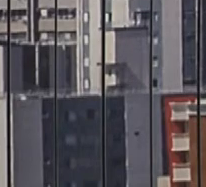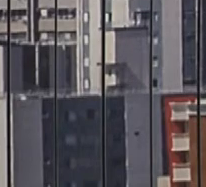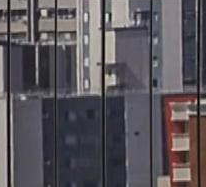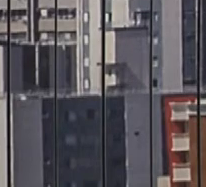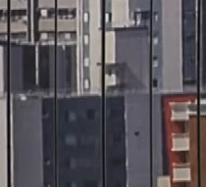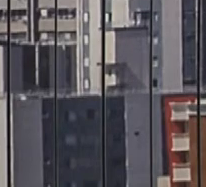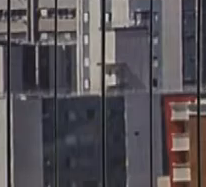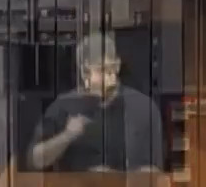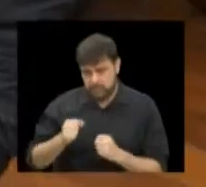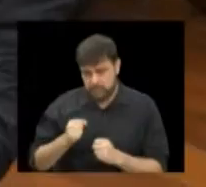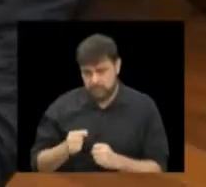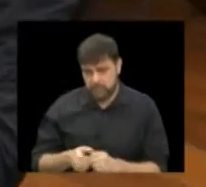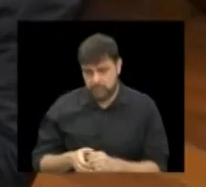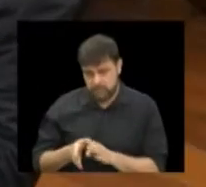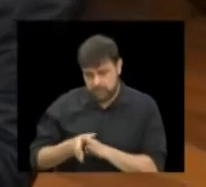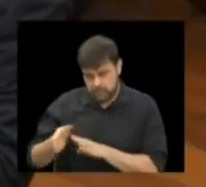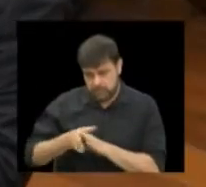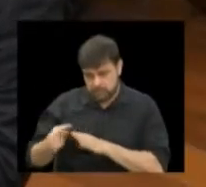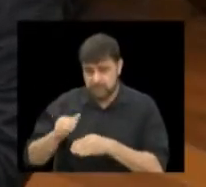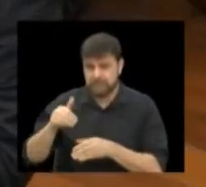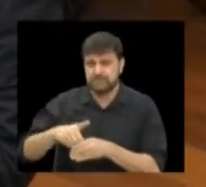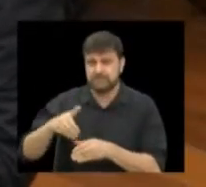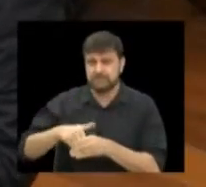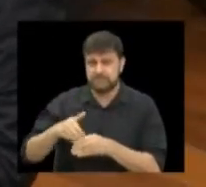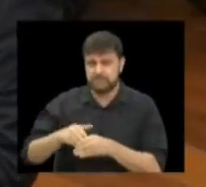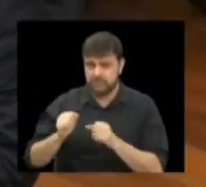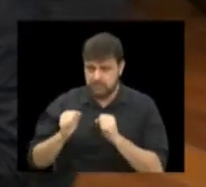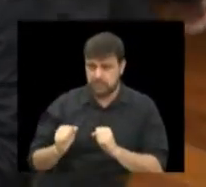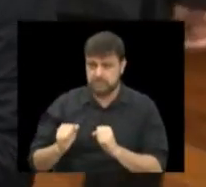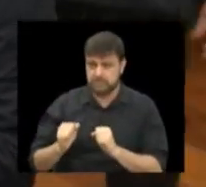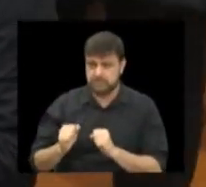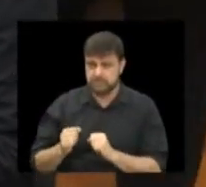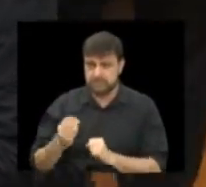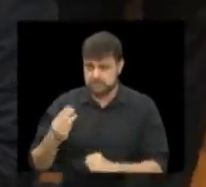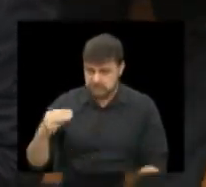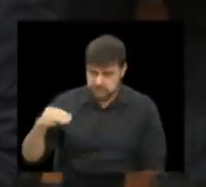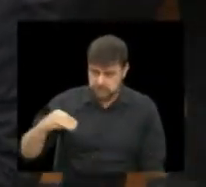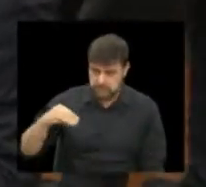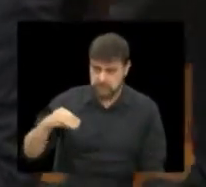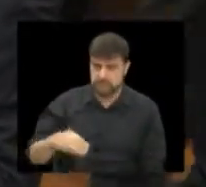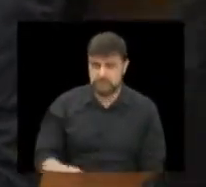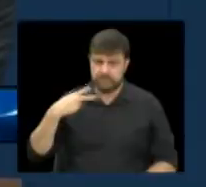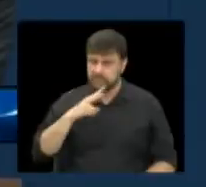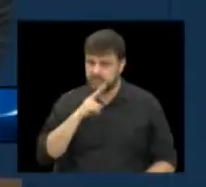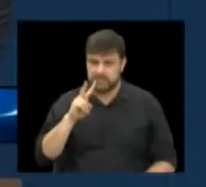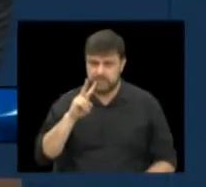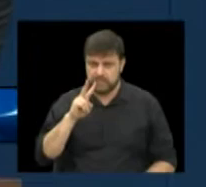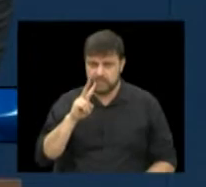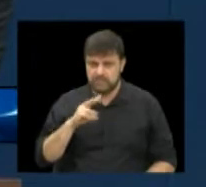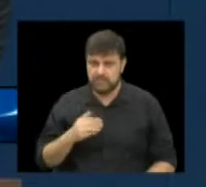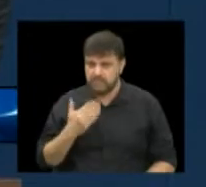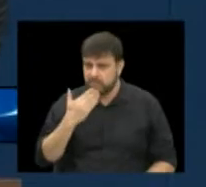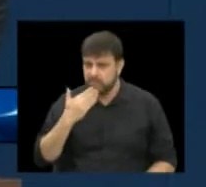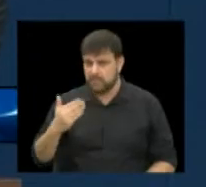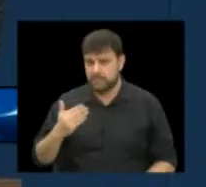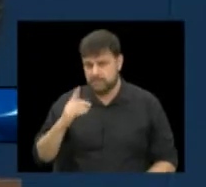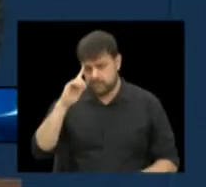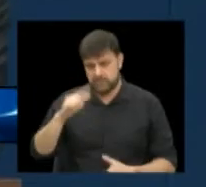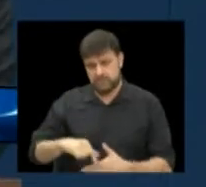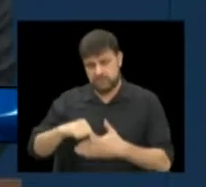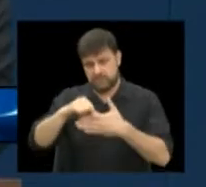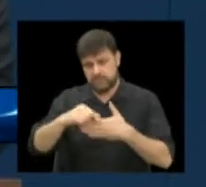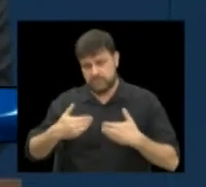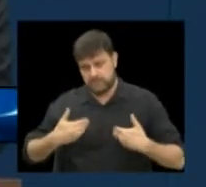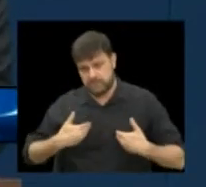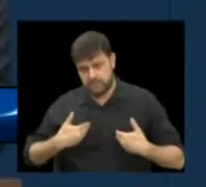foi a alteração. O projeto de lei que regulamenta a profissão neto de aluguel foi protocolado agora em setembro. O próprio autor, o vereador Paulo